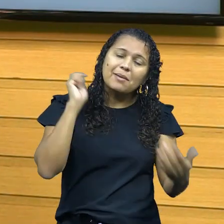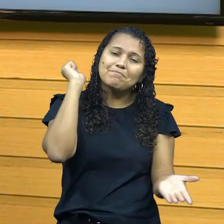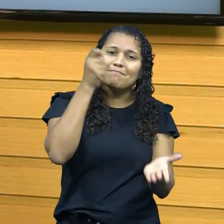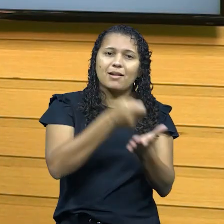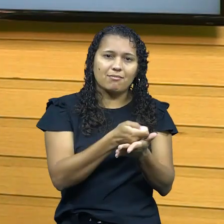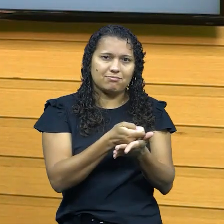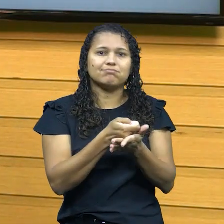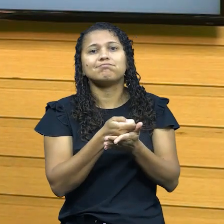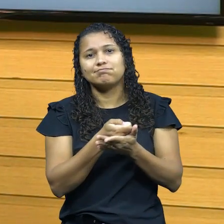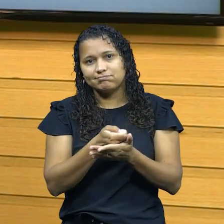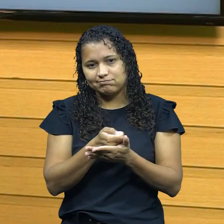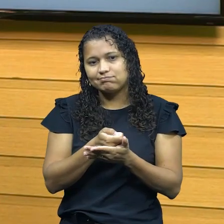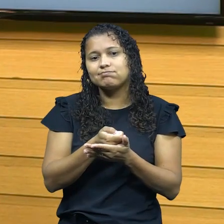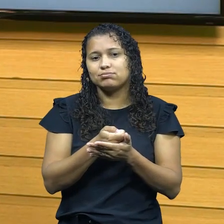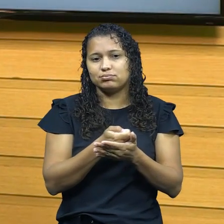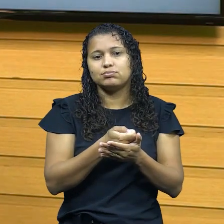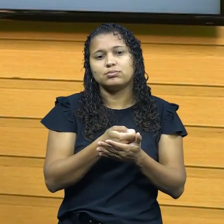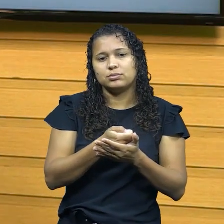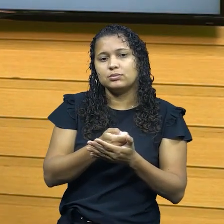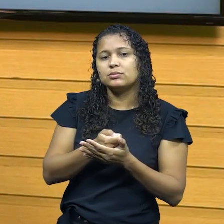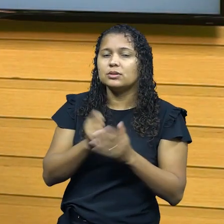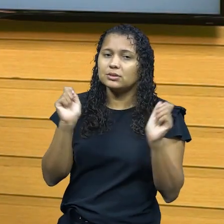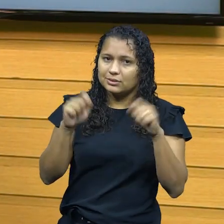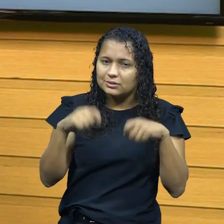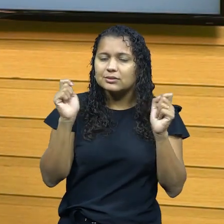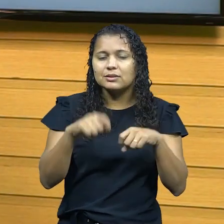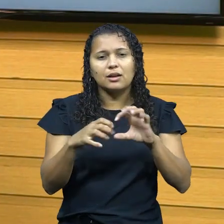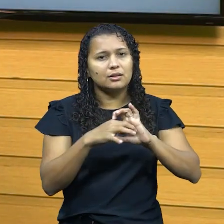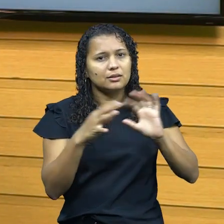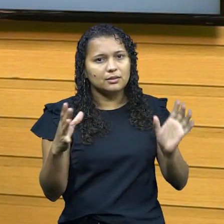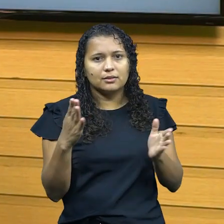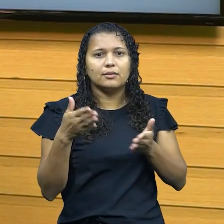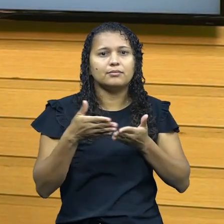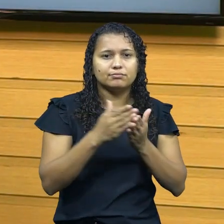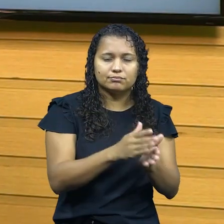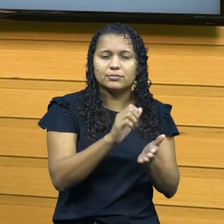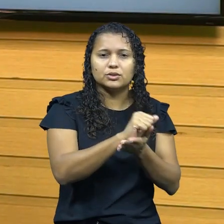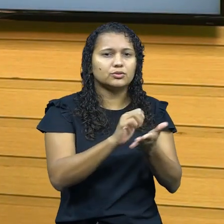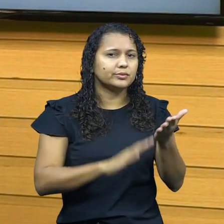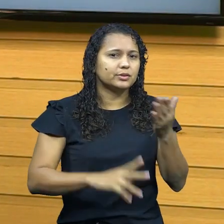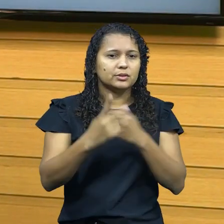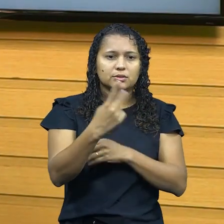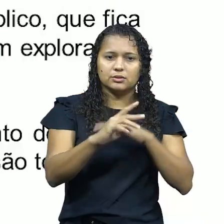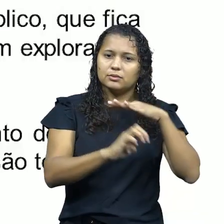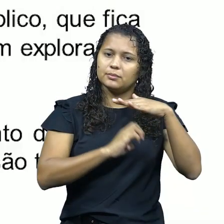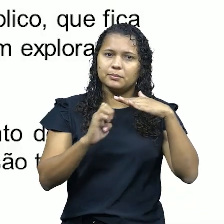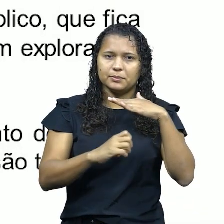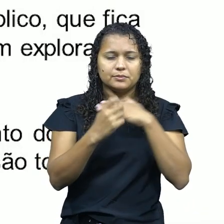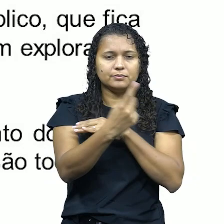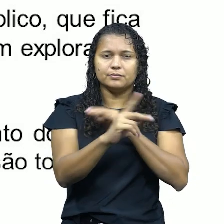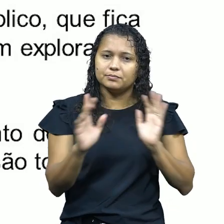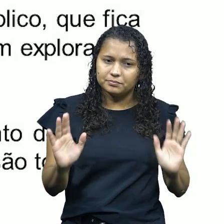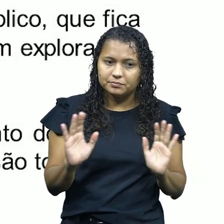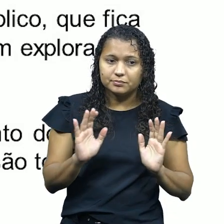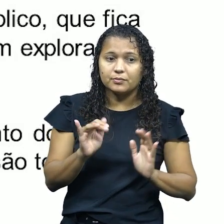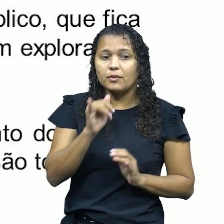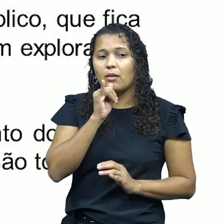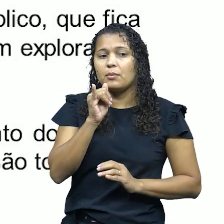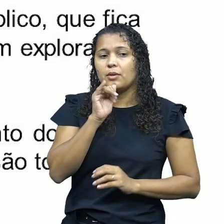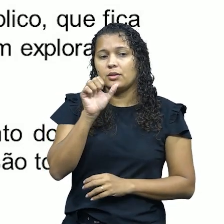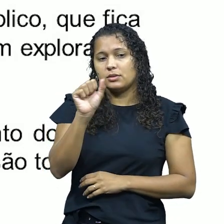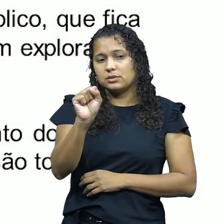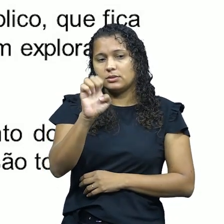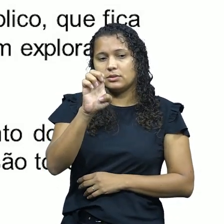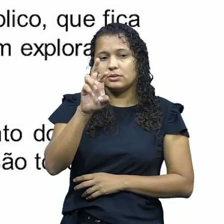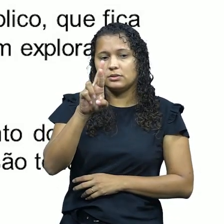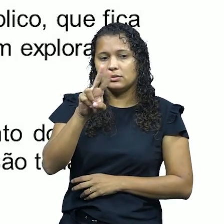taxa a esse agente portuário para que ela possa estar executando as atividades ali. No Service